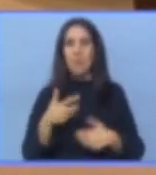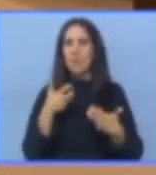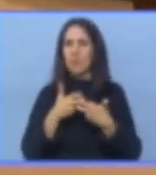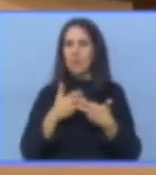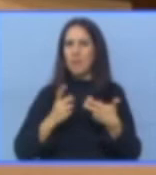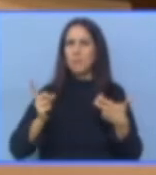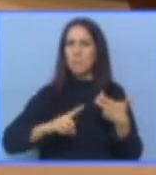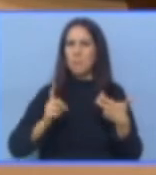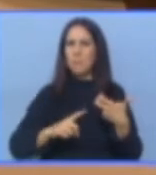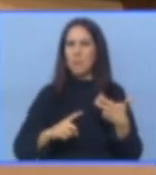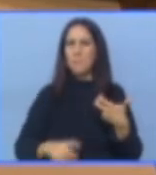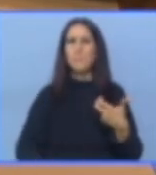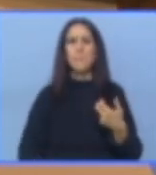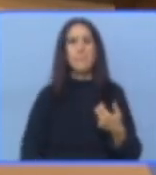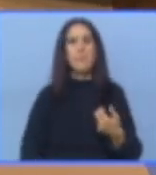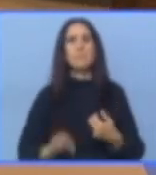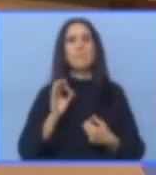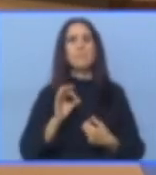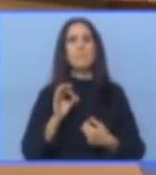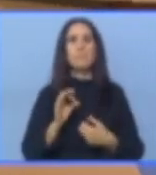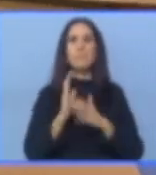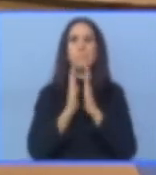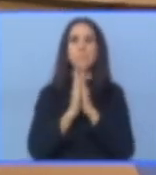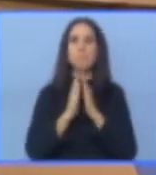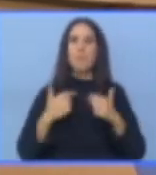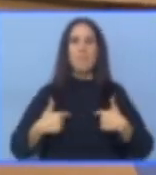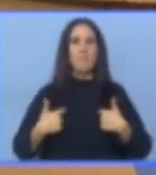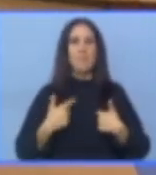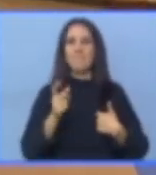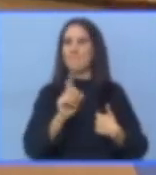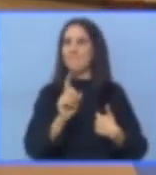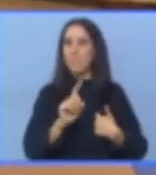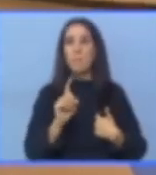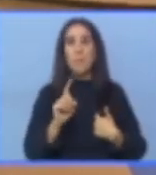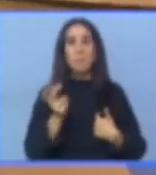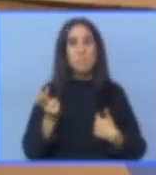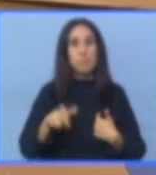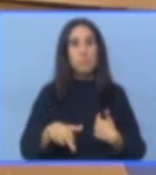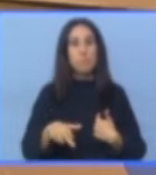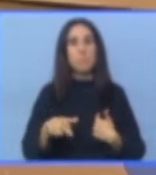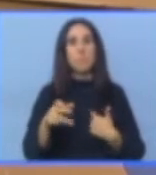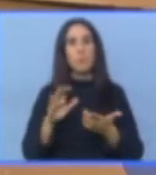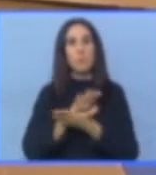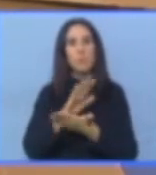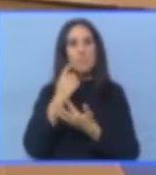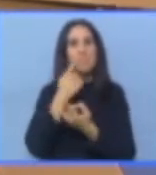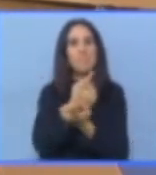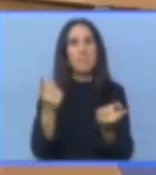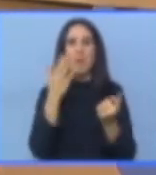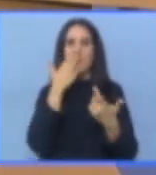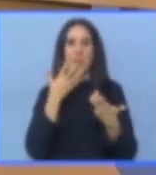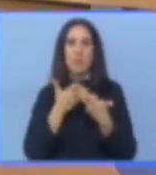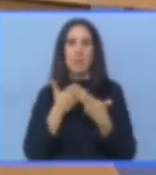guerras não são ditadas pela religião, mas aparece na grande comunicação social como se fossem